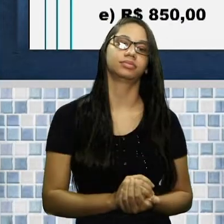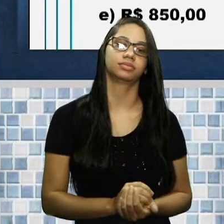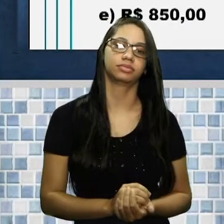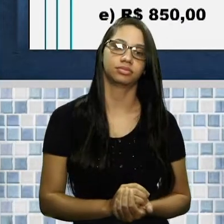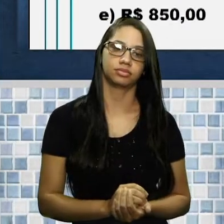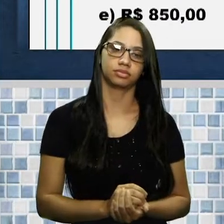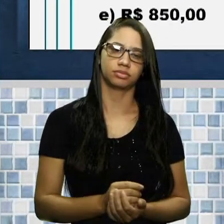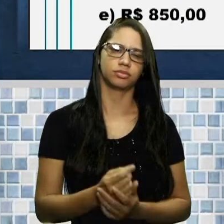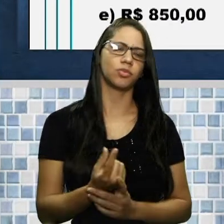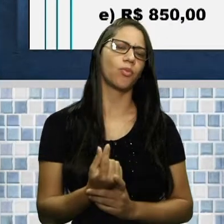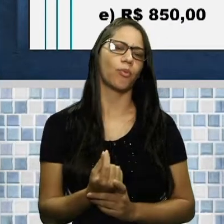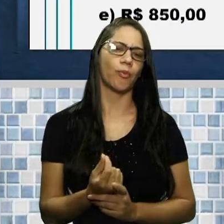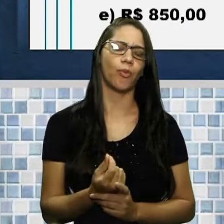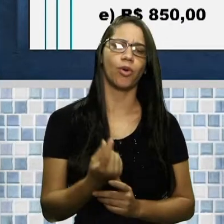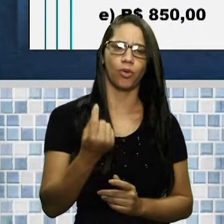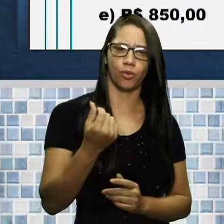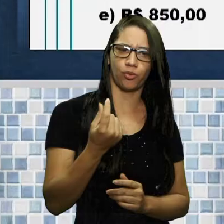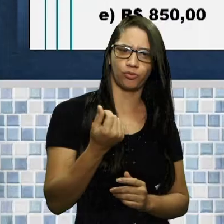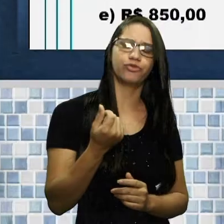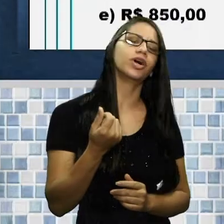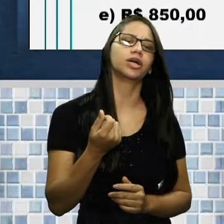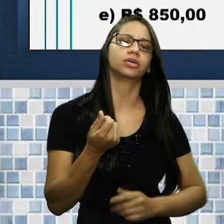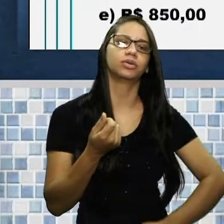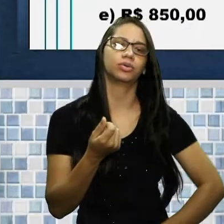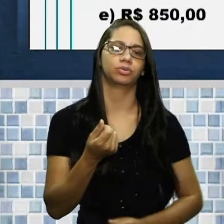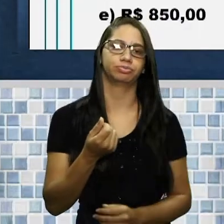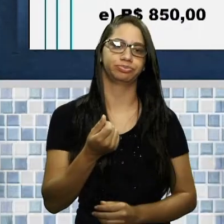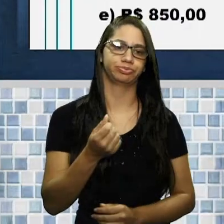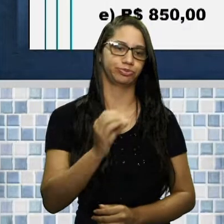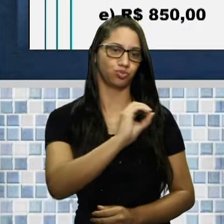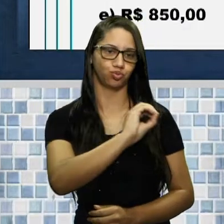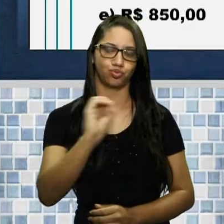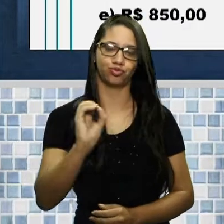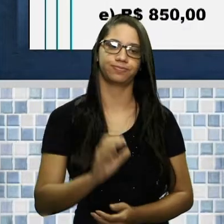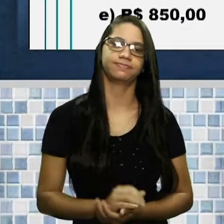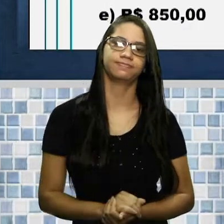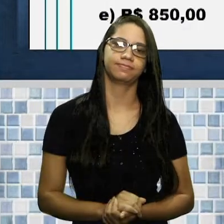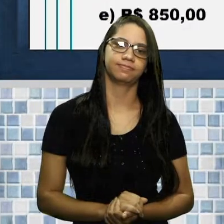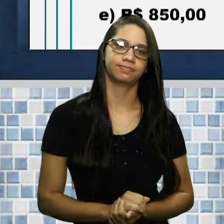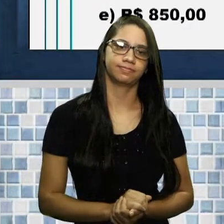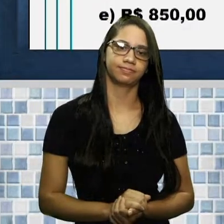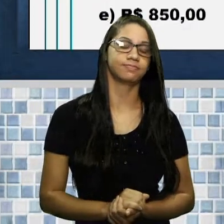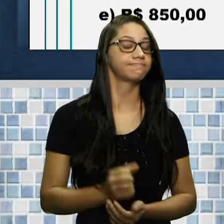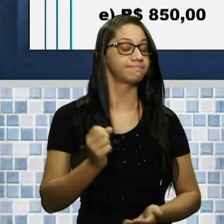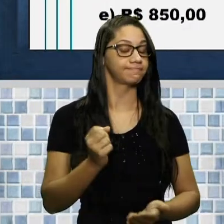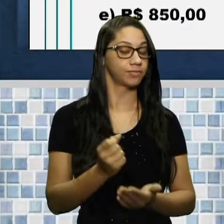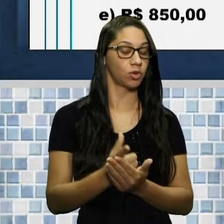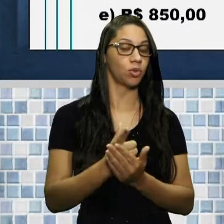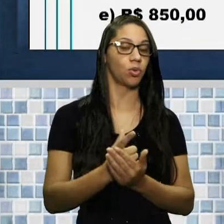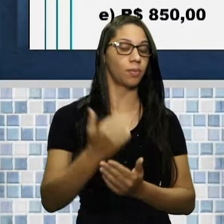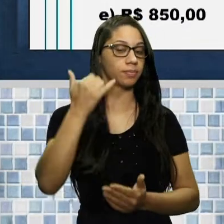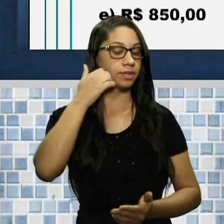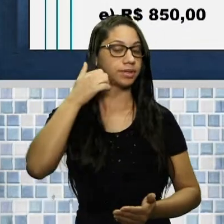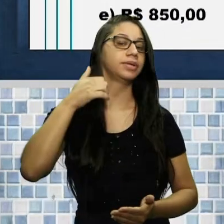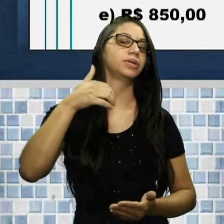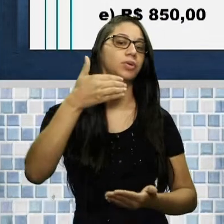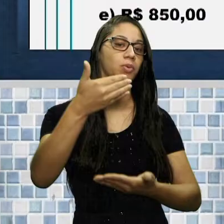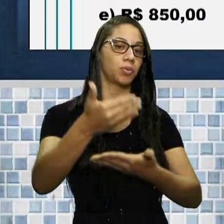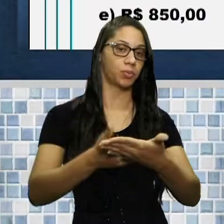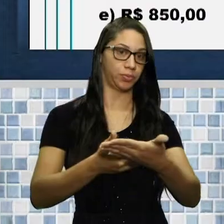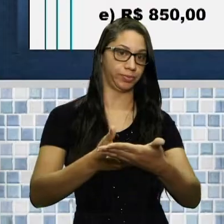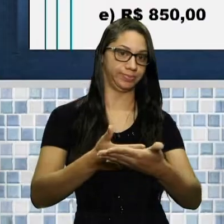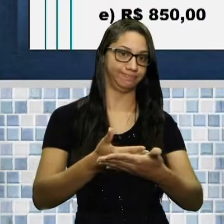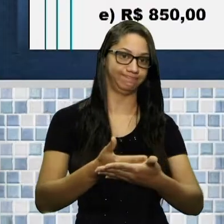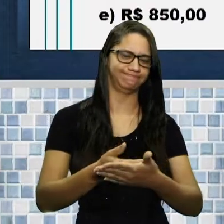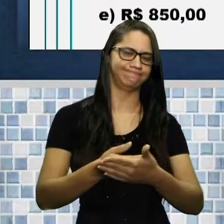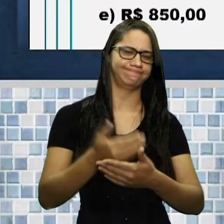No valor da sua conta, que está zerada. Então, vamos lá para o texto. Comprei um aparelho de fax. Não lembro do preço,